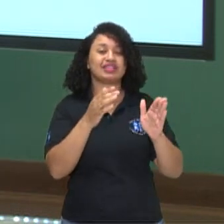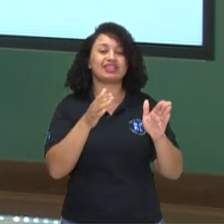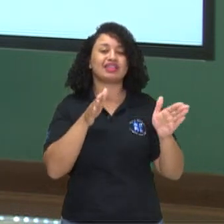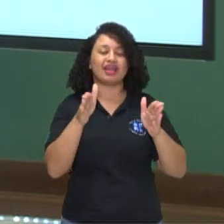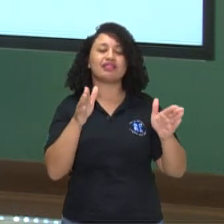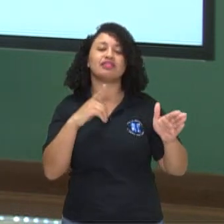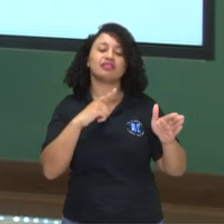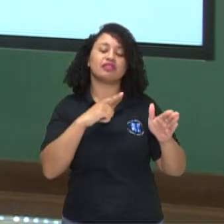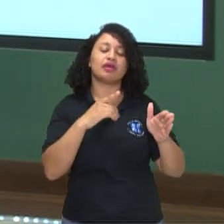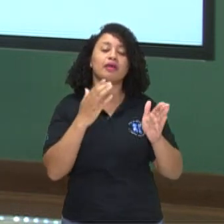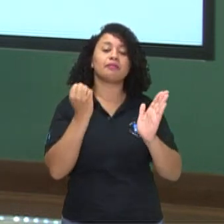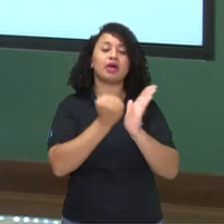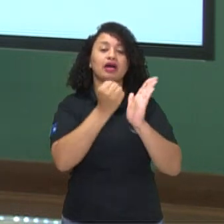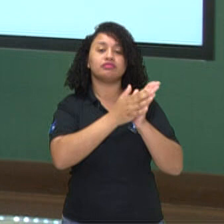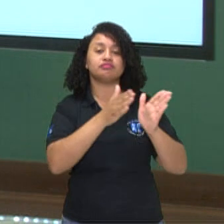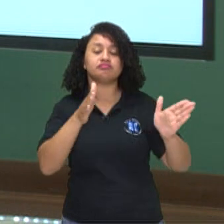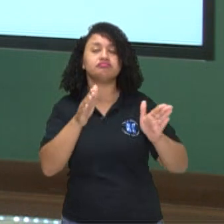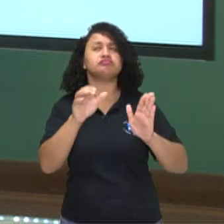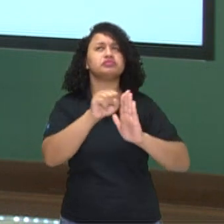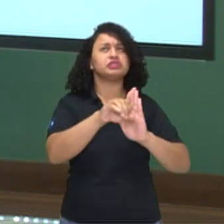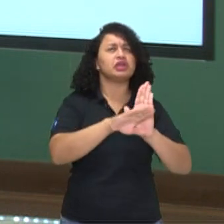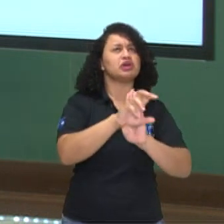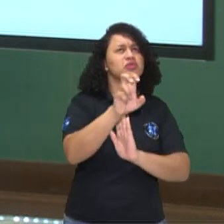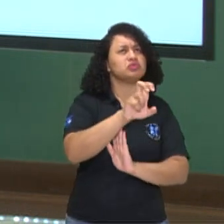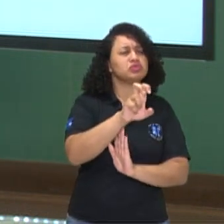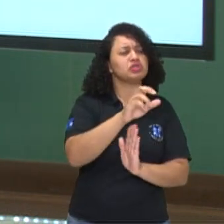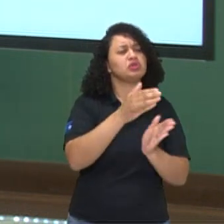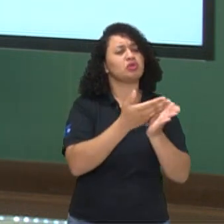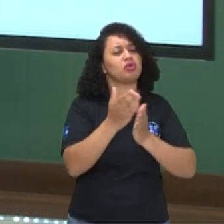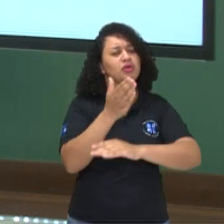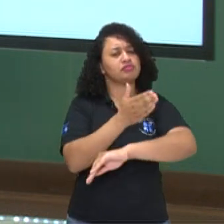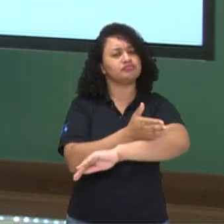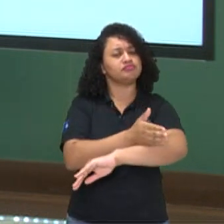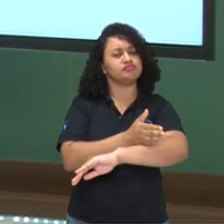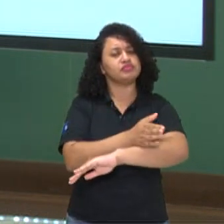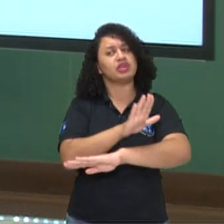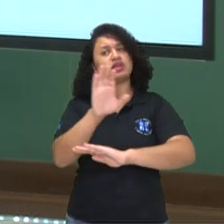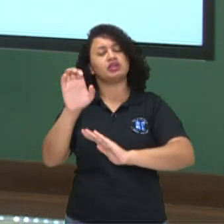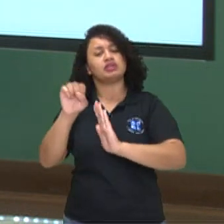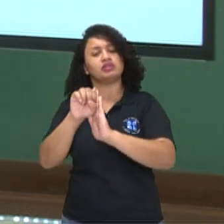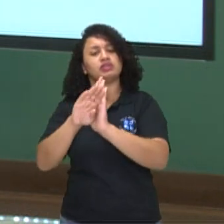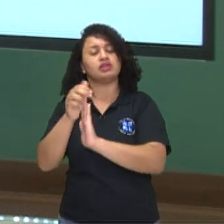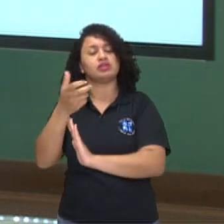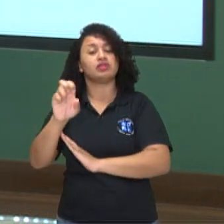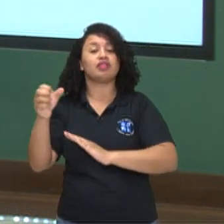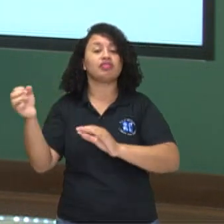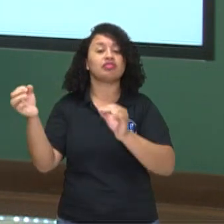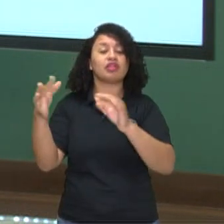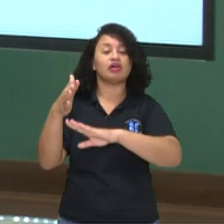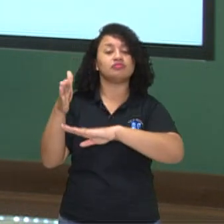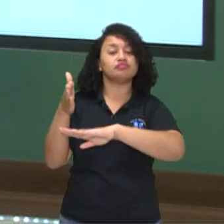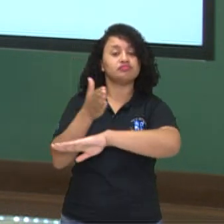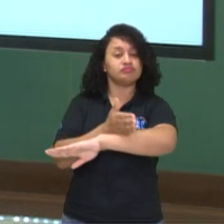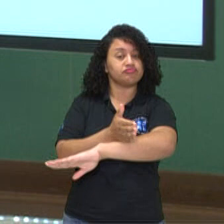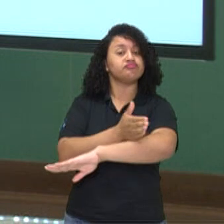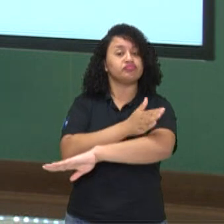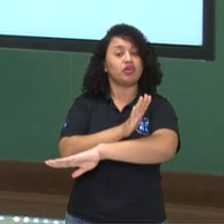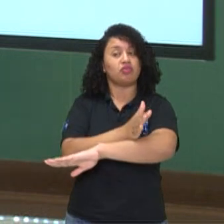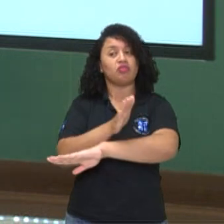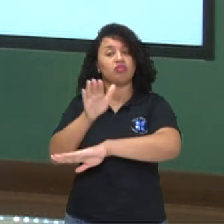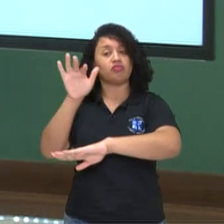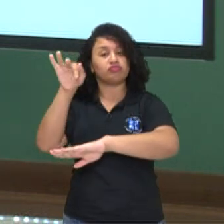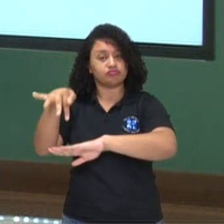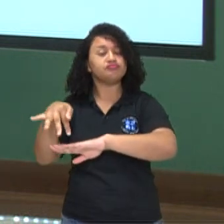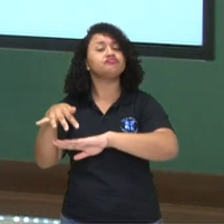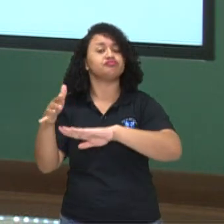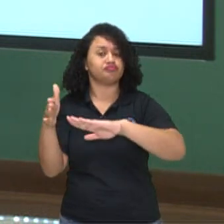né? Aí por volta do século V começa a Idade Média e ali no século XV termina a Idade Média, né? E a